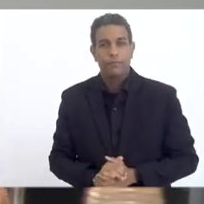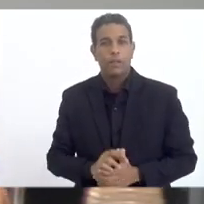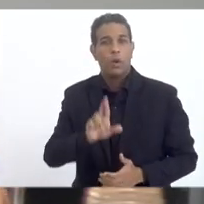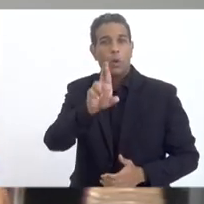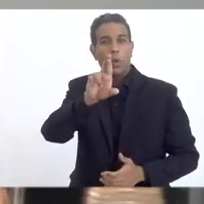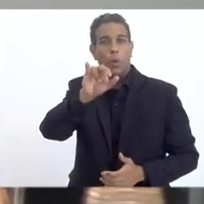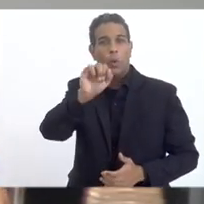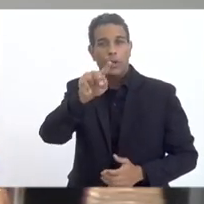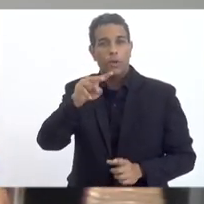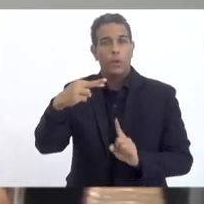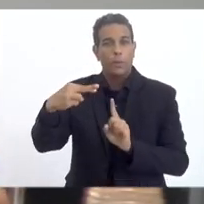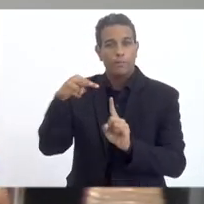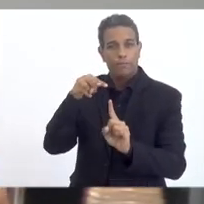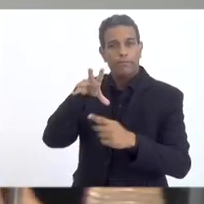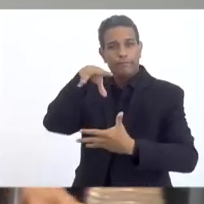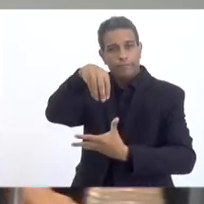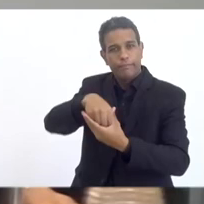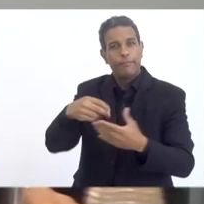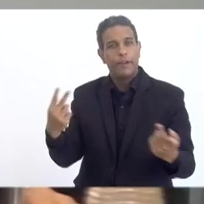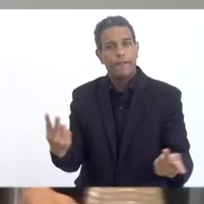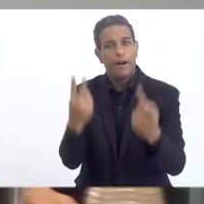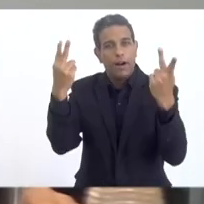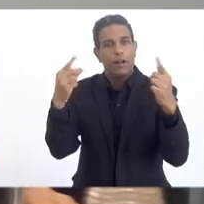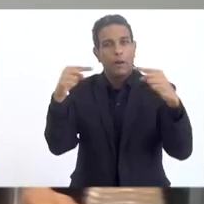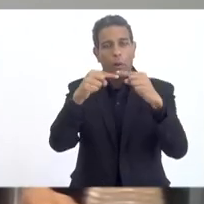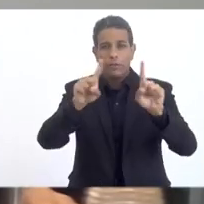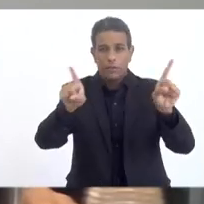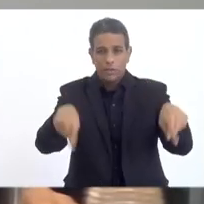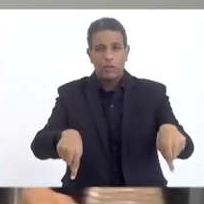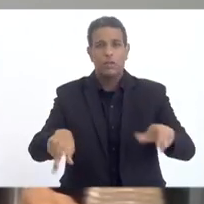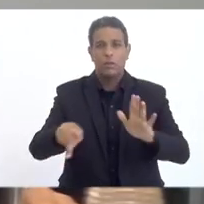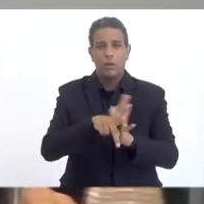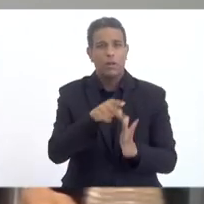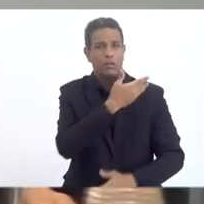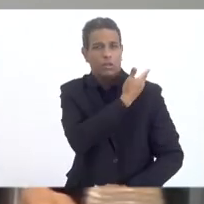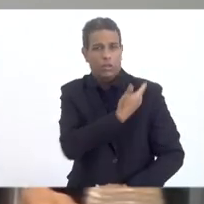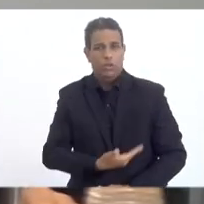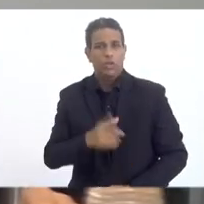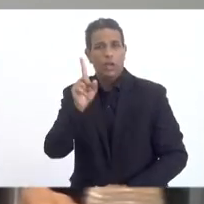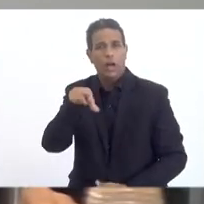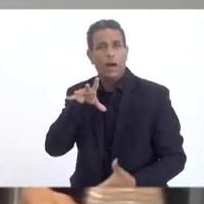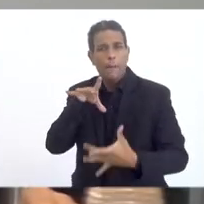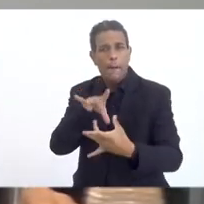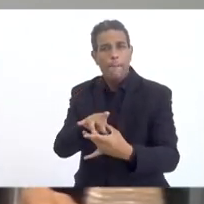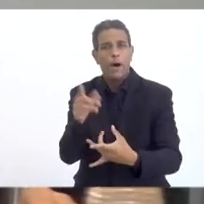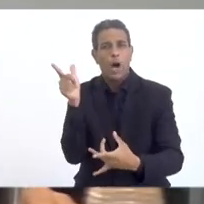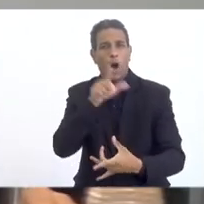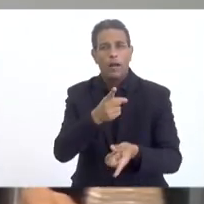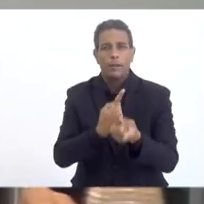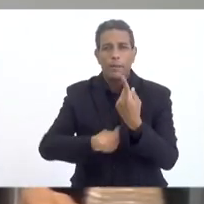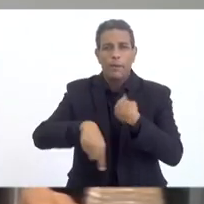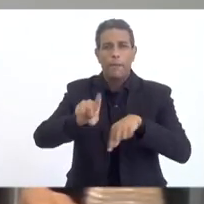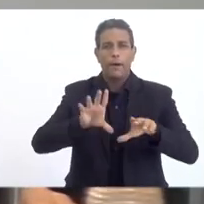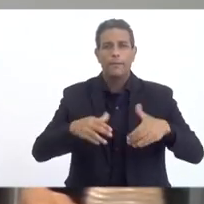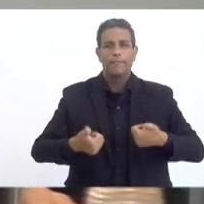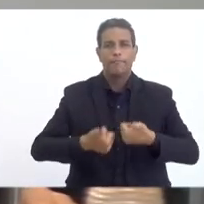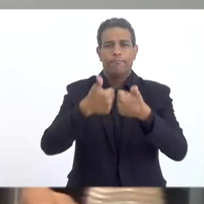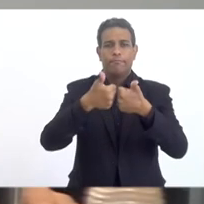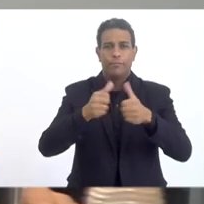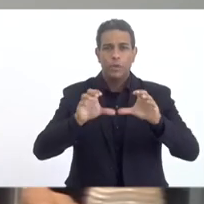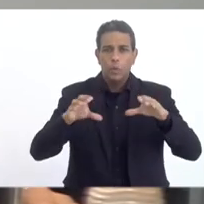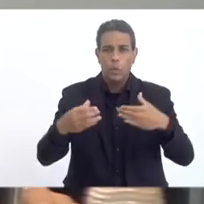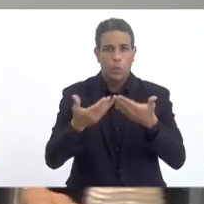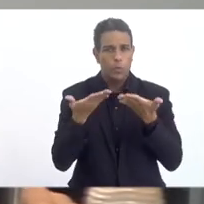Previdência entende que a valorização dos servidores é fundamental para uma excelência na gestão. Né? A gente